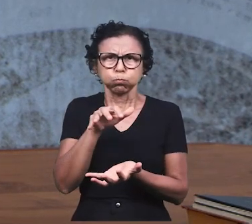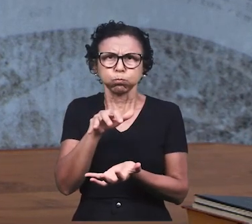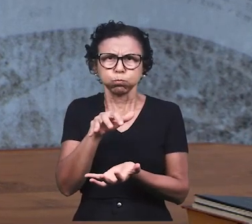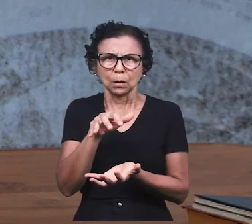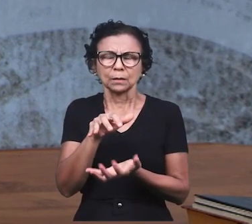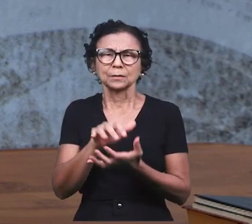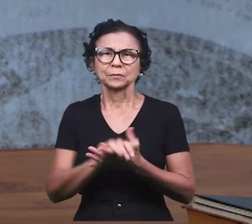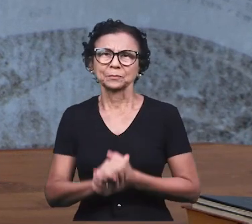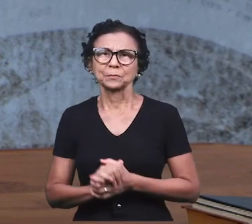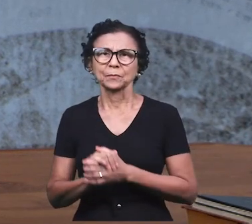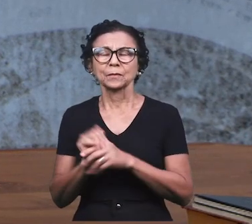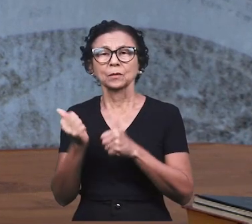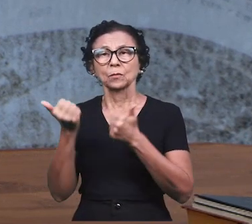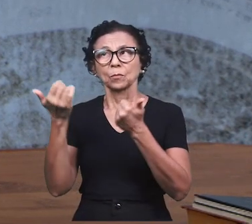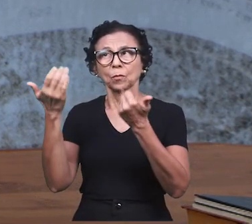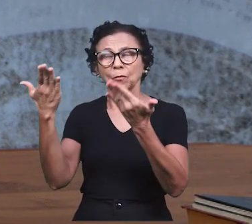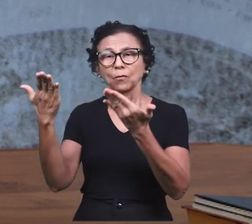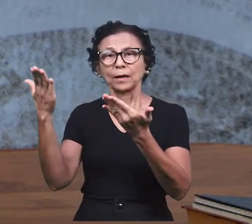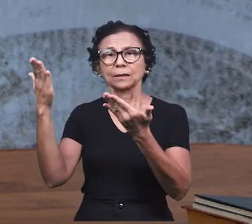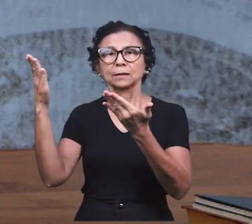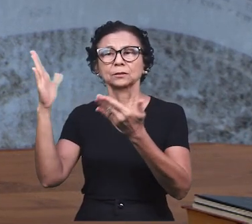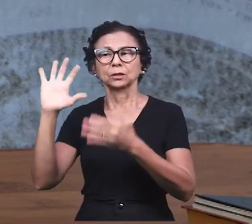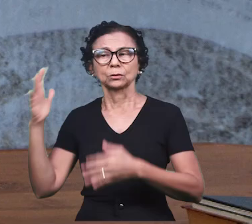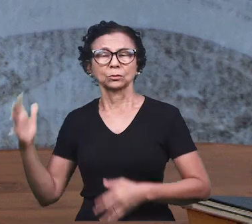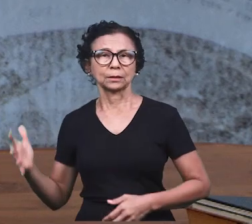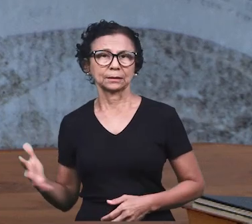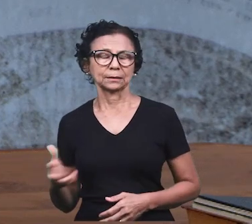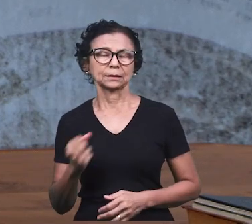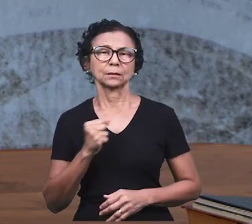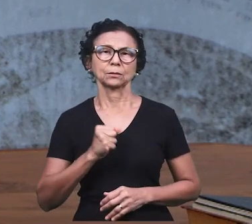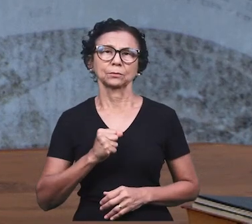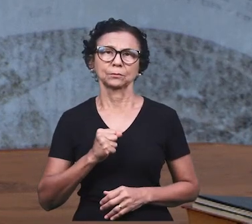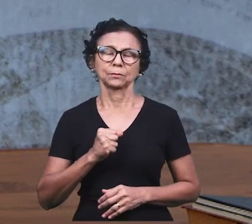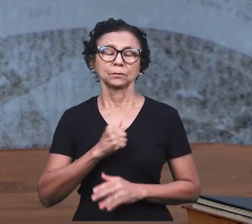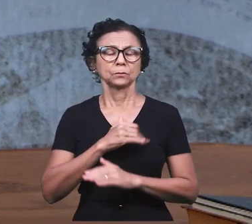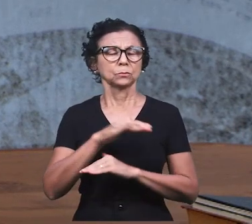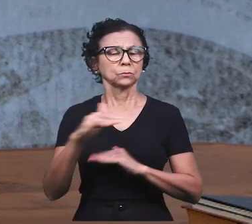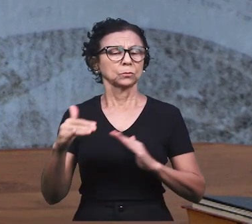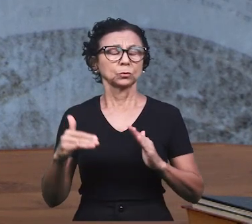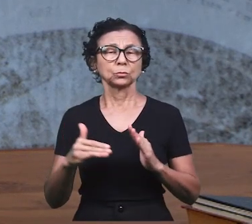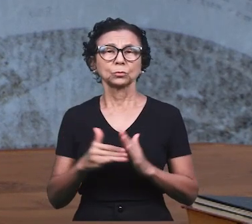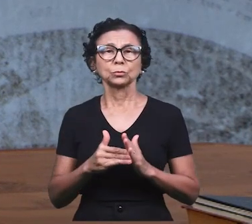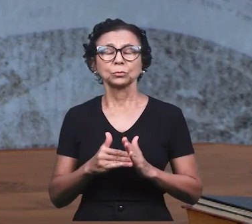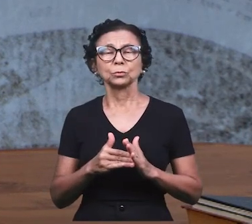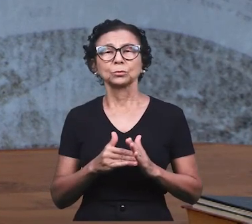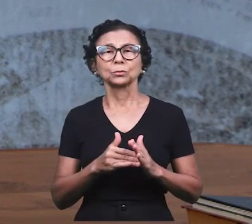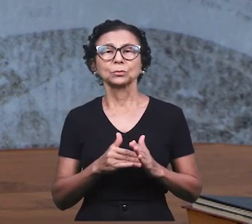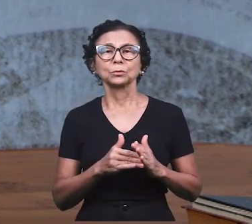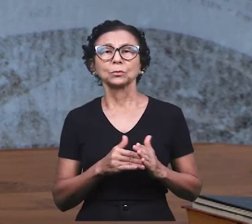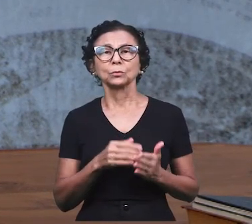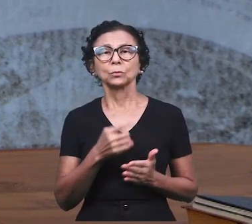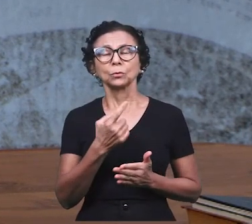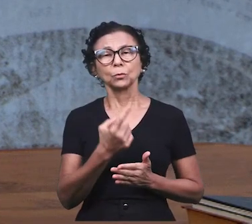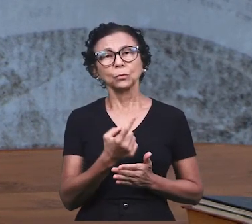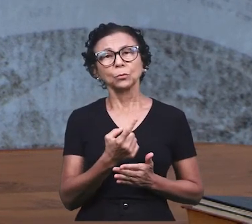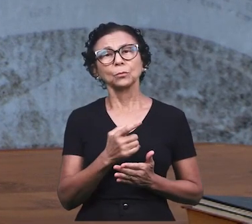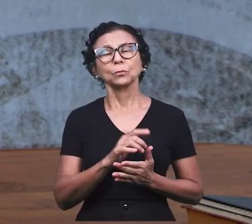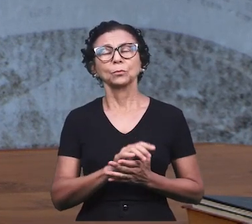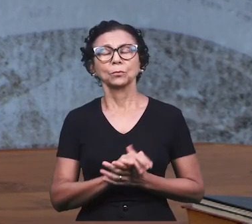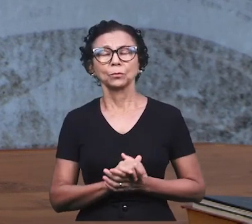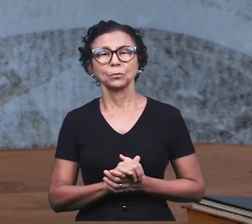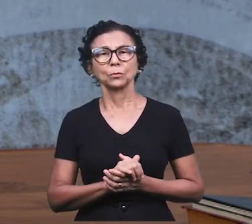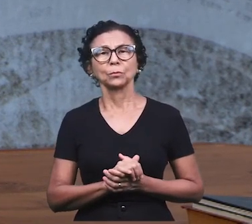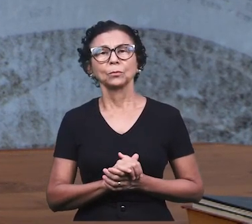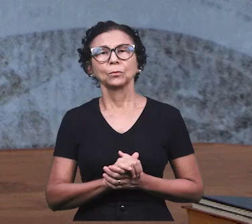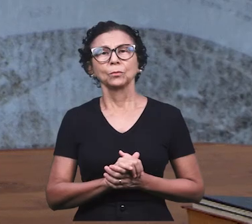sua oferta pacífica. E de toda oferta oferecerá um deles por oferta alçada ao